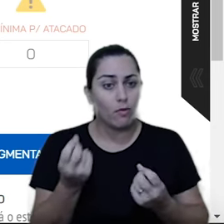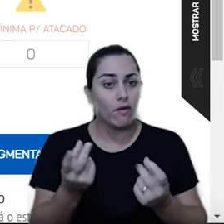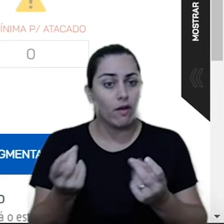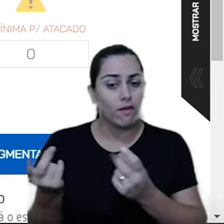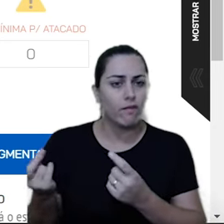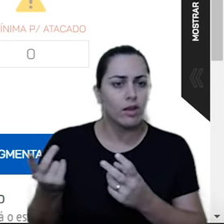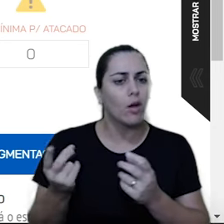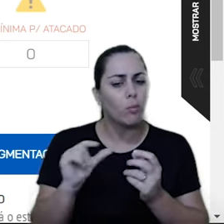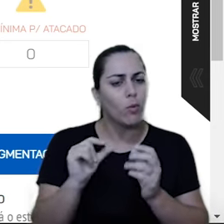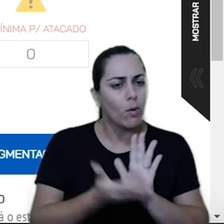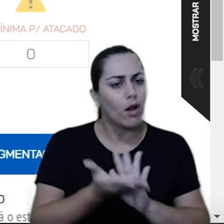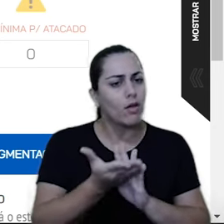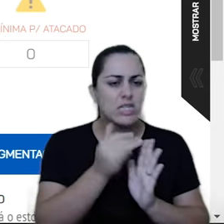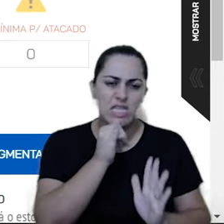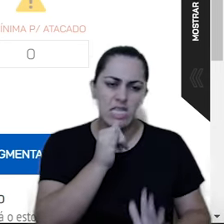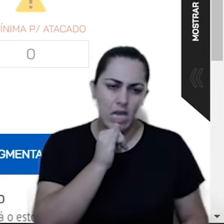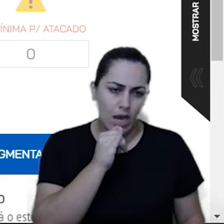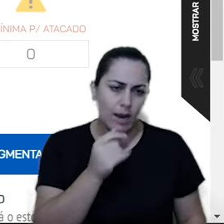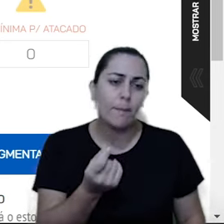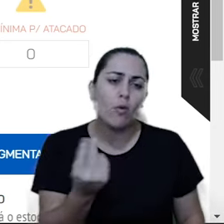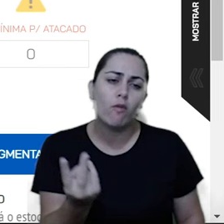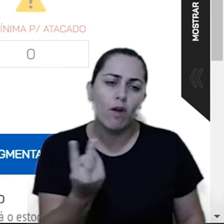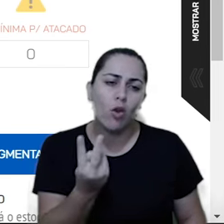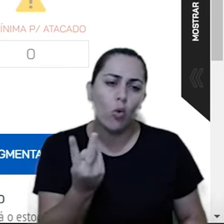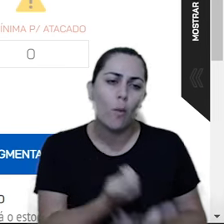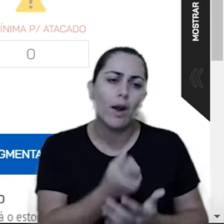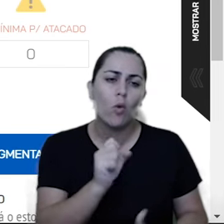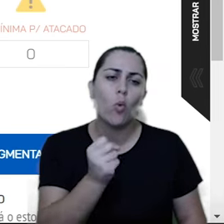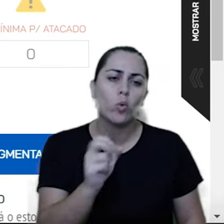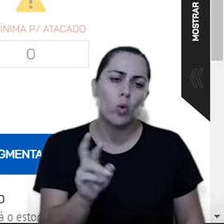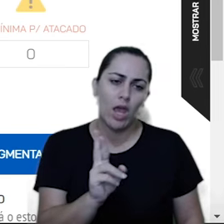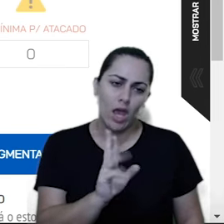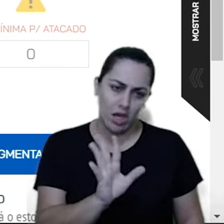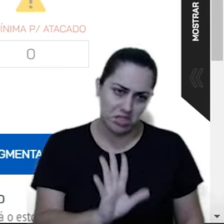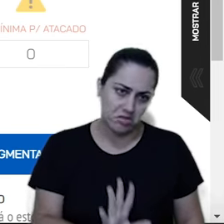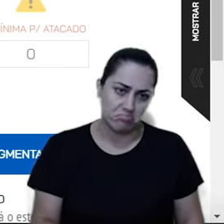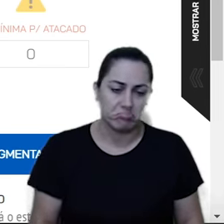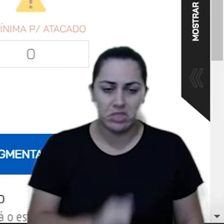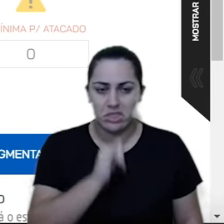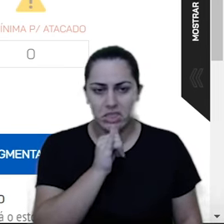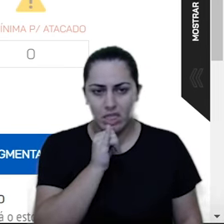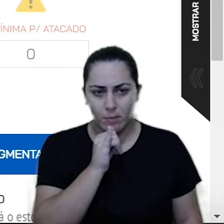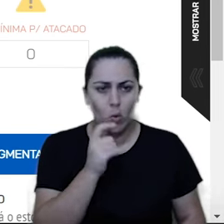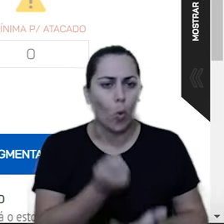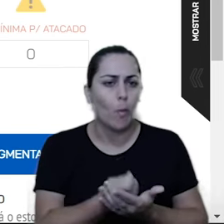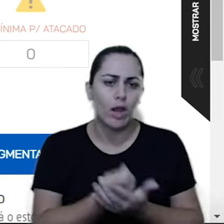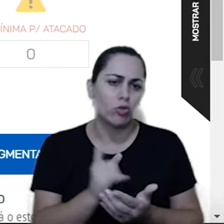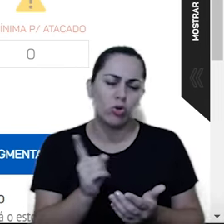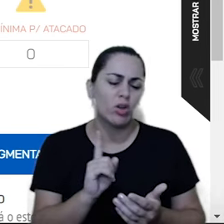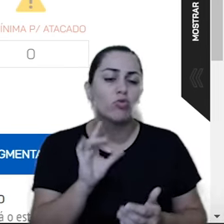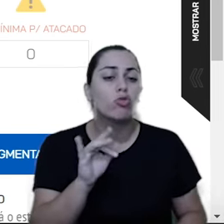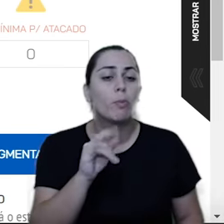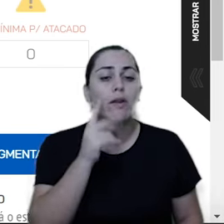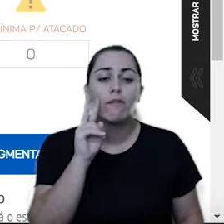pô Tô vendendo um pouquinho mais faz de conta aqui que o valor avarejo lá foi r$ 8 a não é obrigatório pessoal é